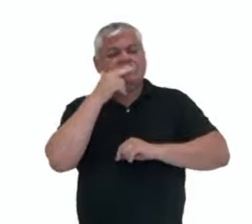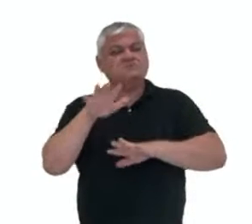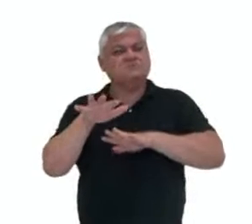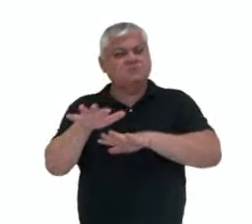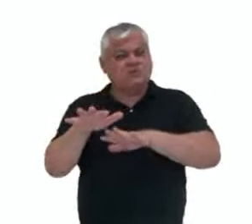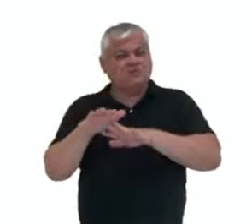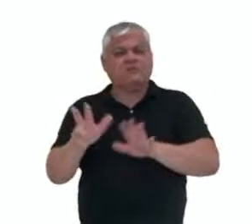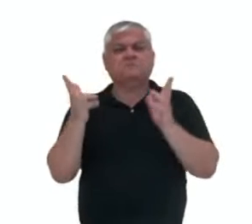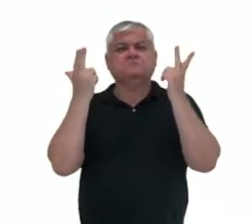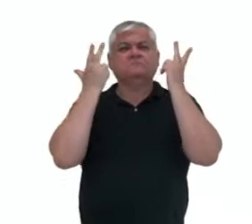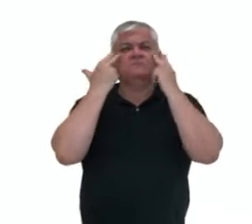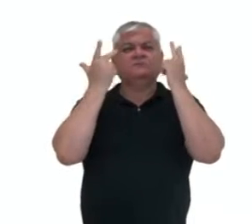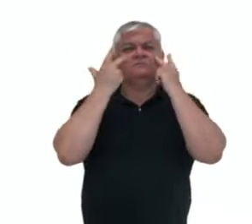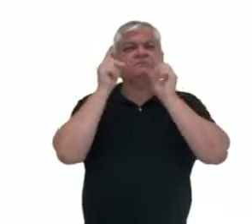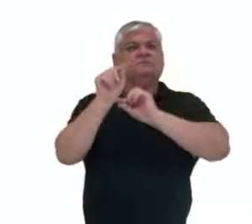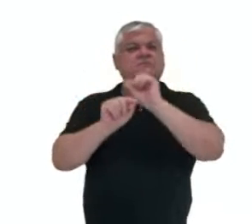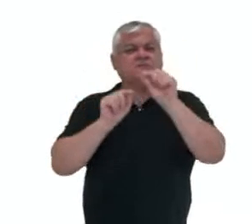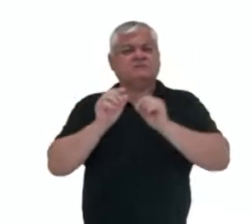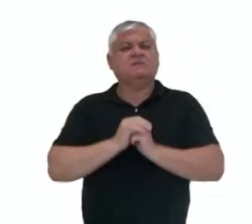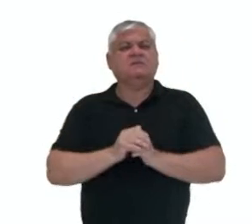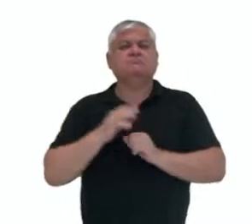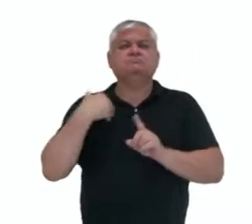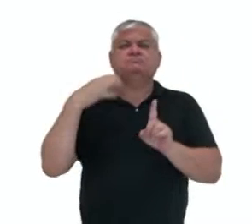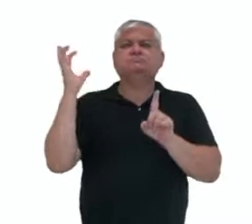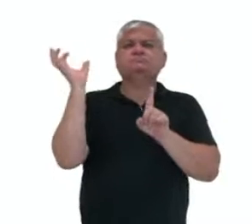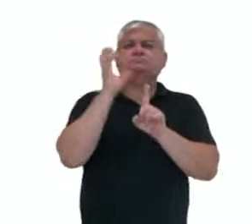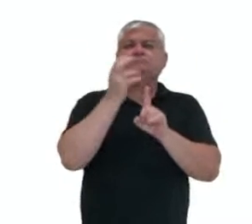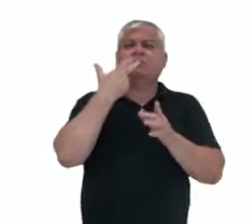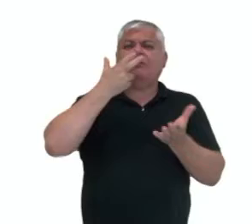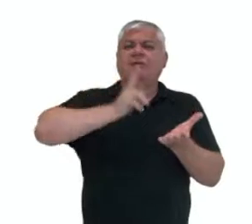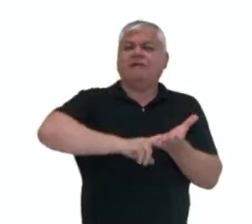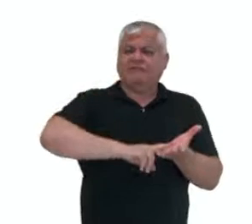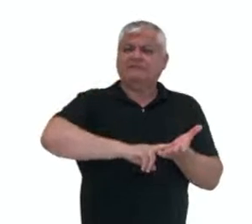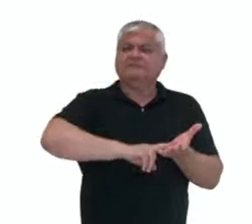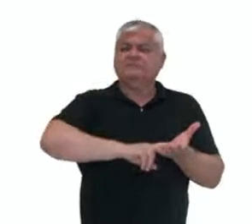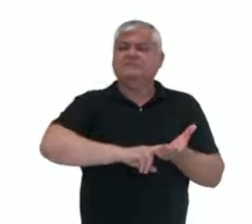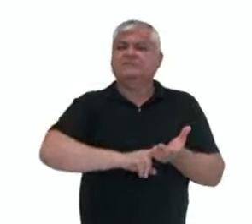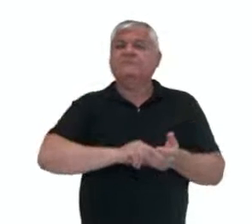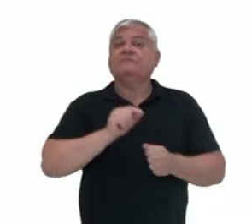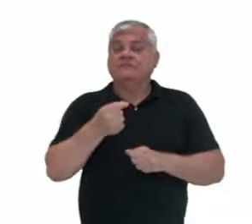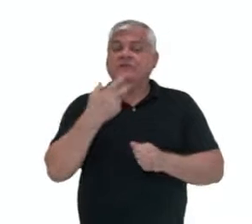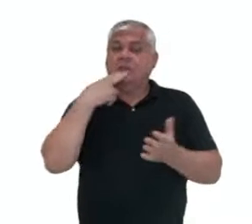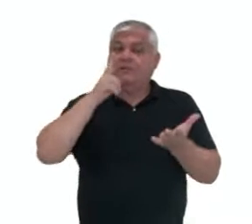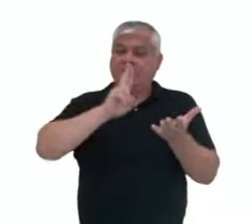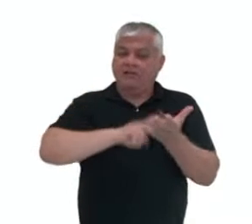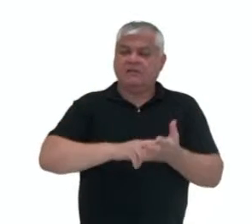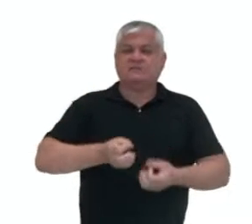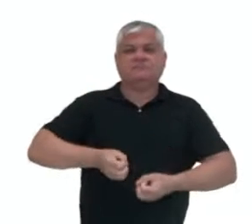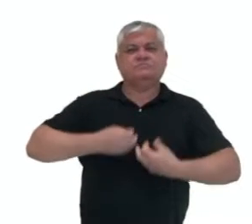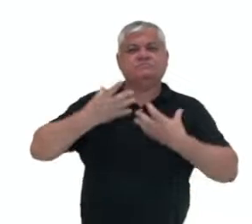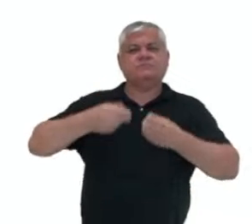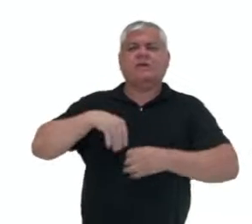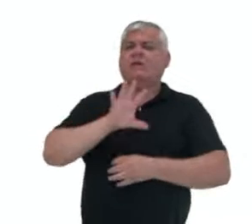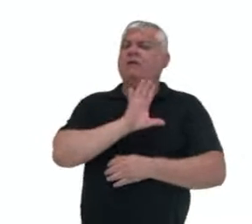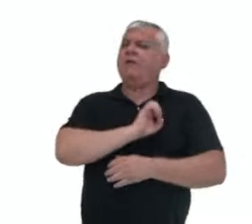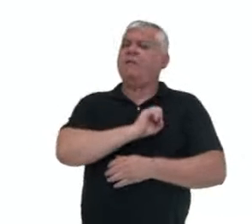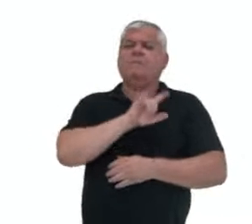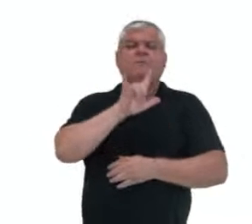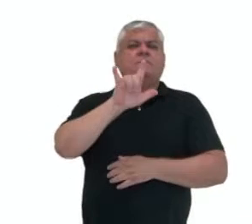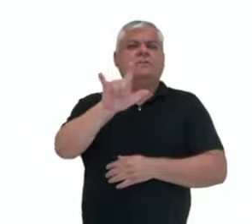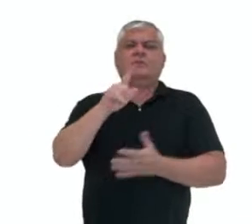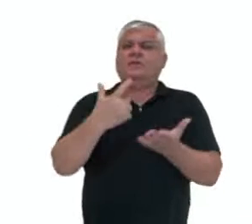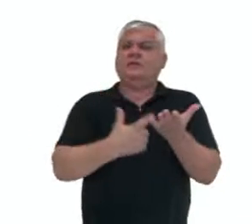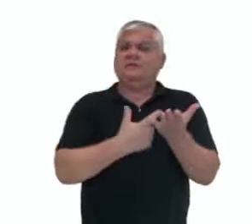menos espontâneo que teve por inspiração uma carta aberta de declaração de amor aos livros, escritas